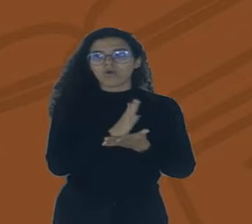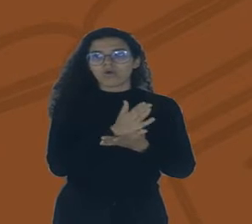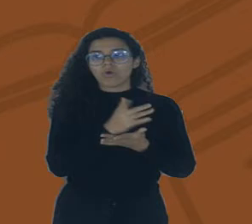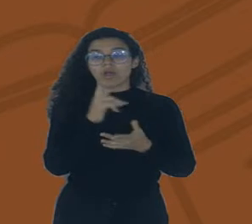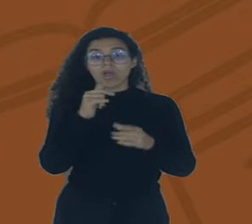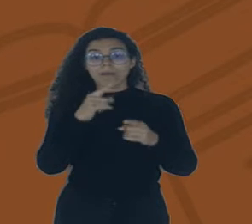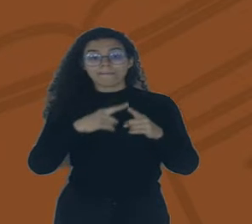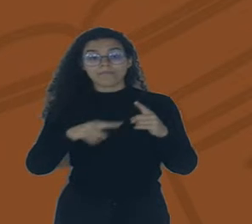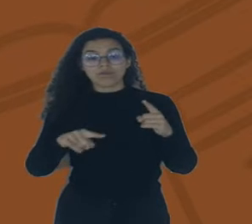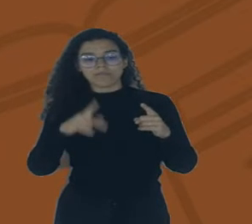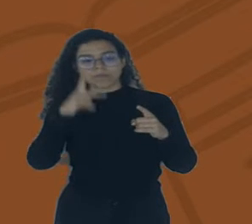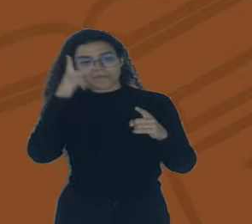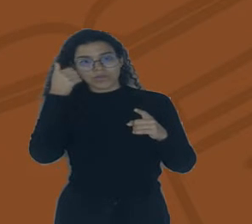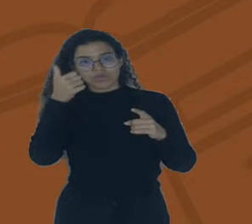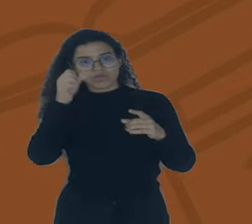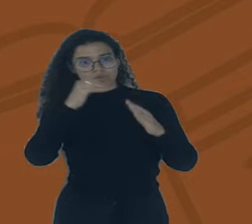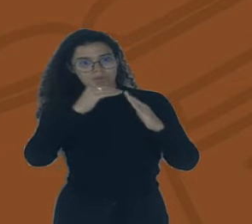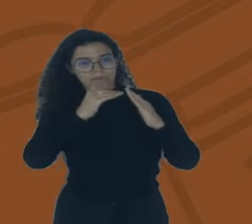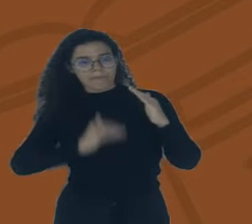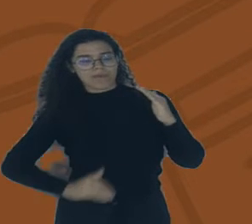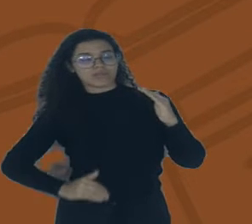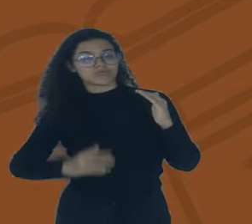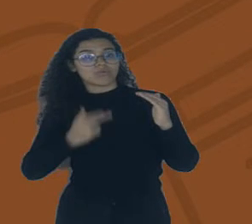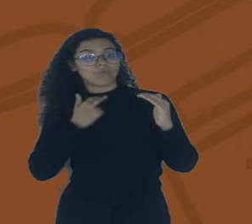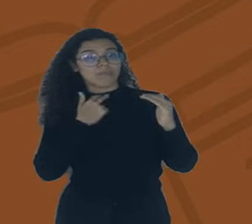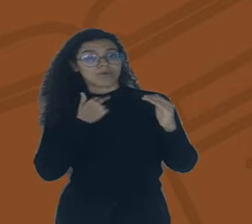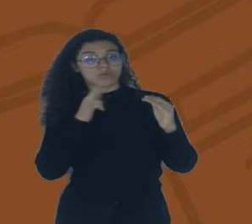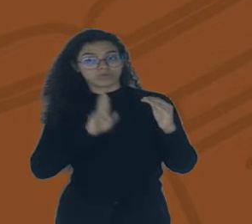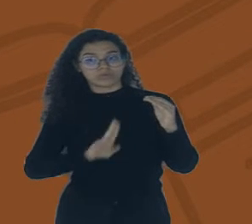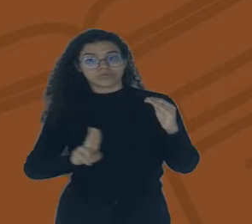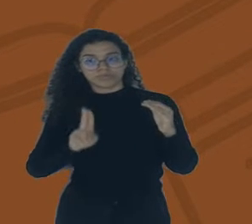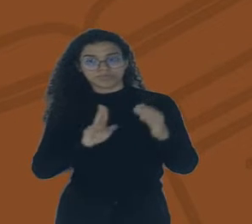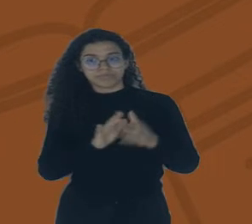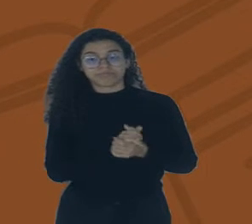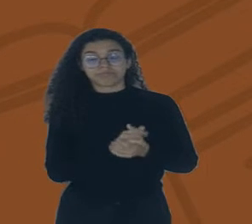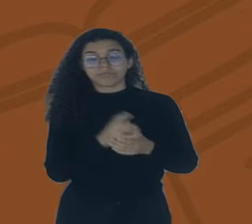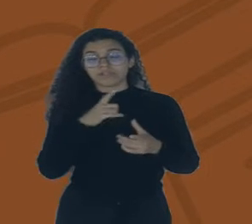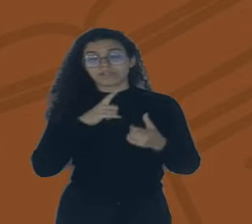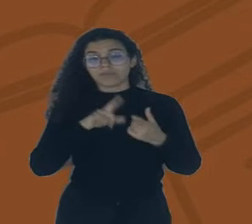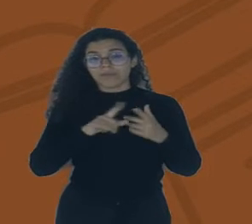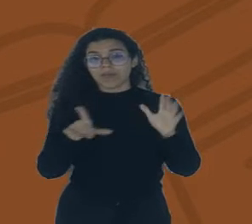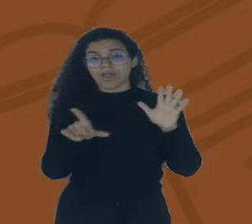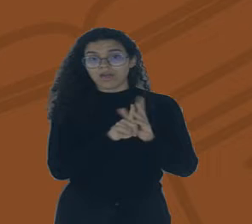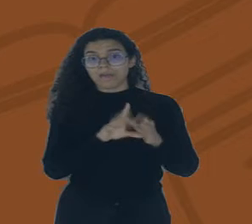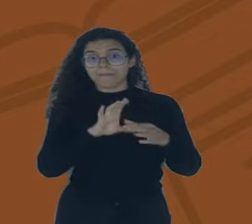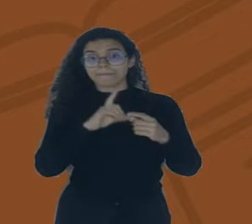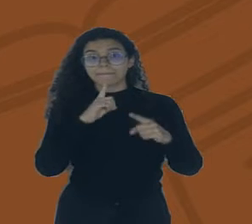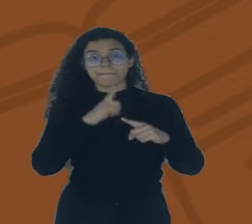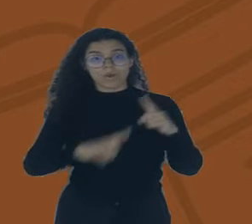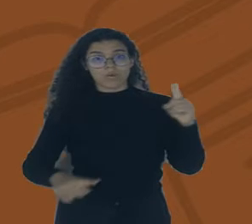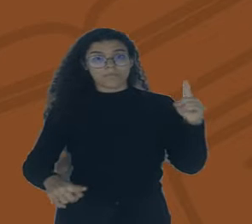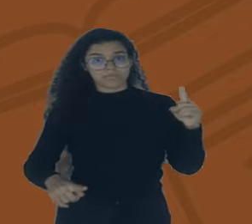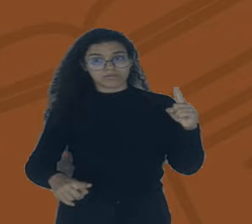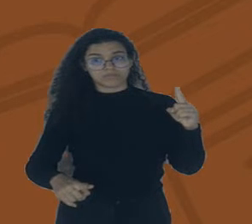em menores de idade. Nós vamos lá. E existe aquelas drogas consideradas